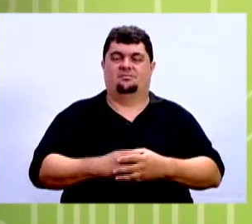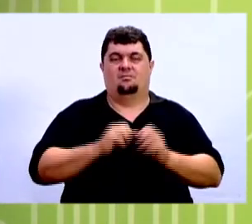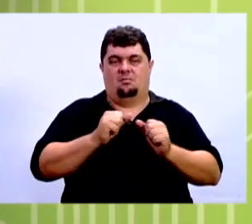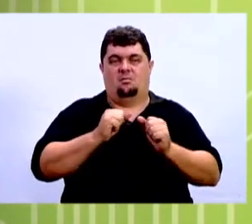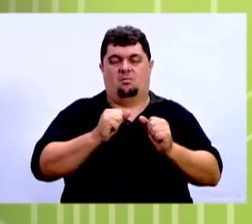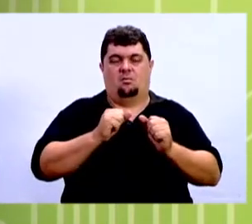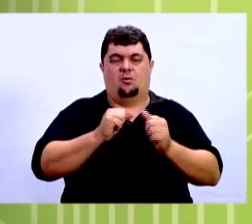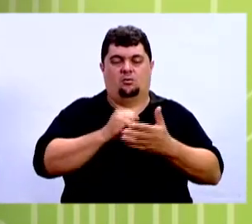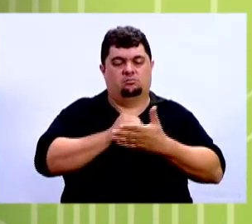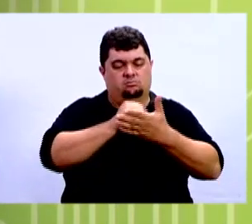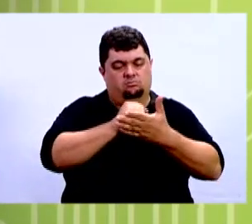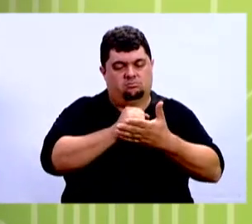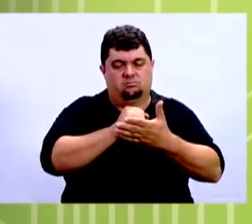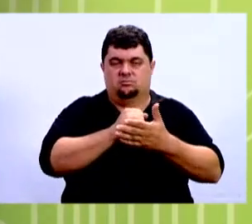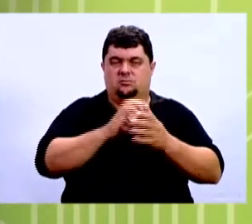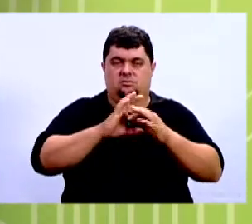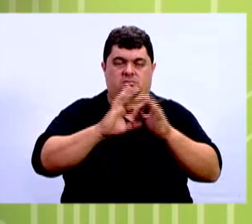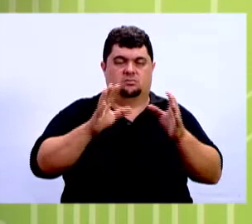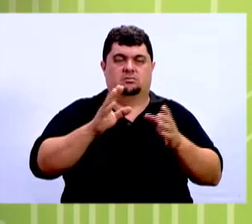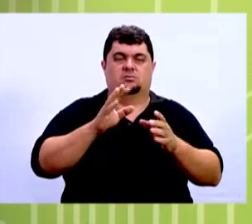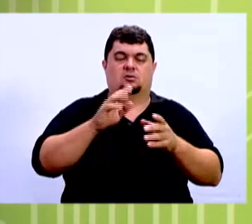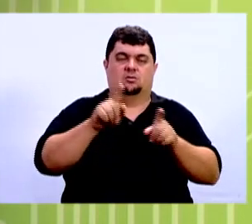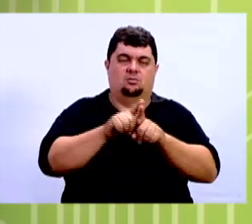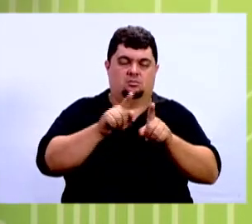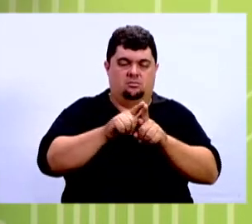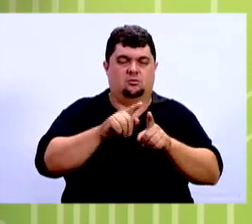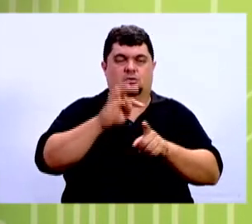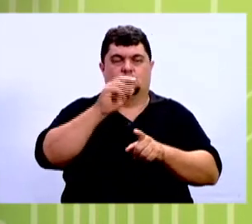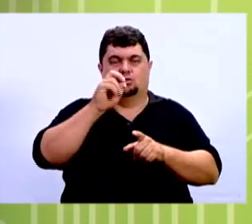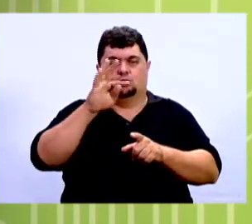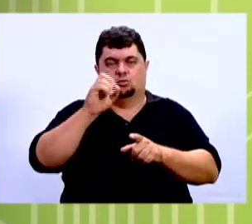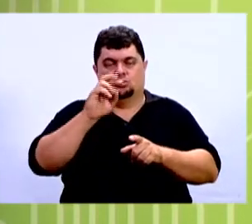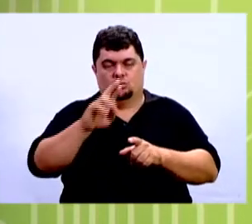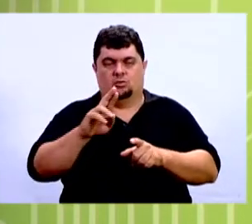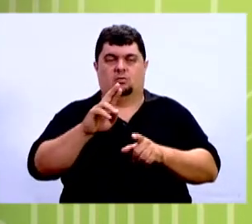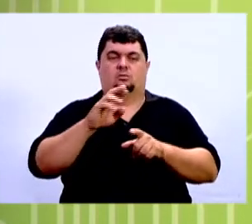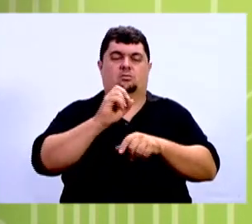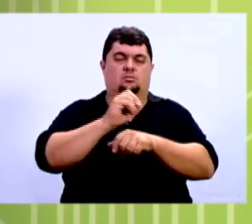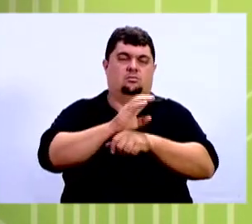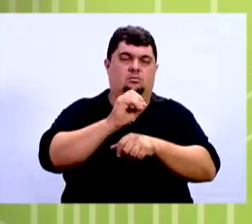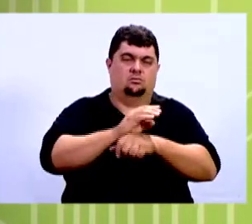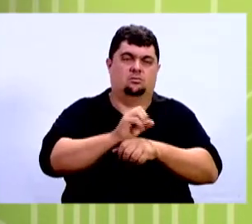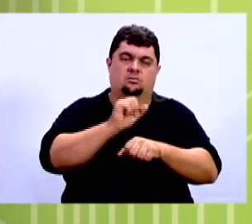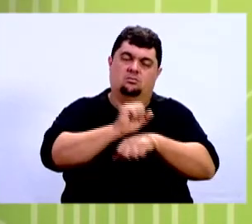com os professores do campo e com os tutores que vão estar fazendo essas orientações para vocês e a